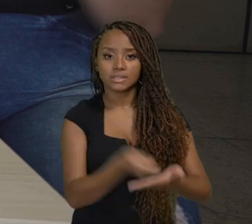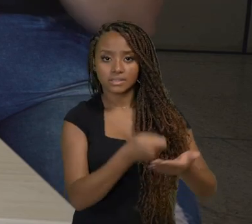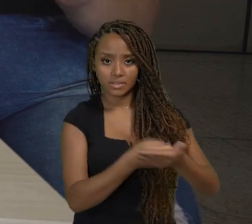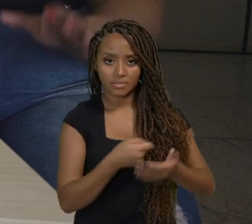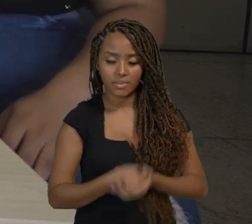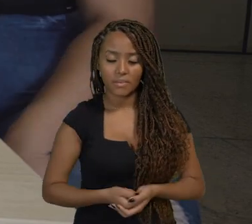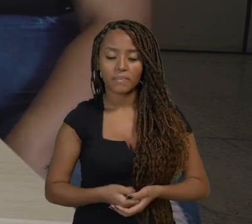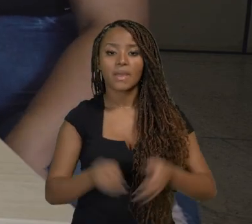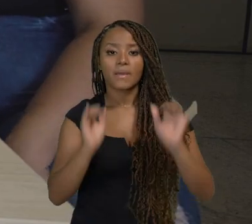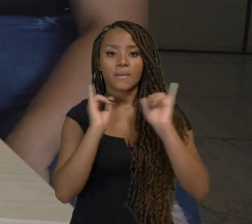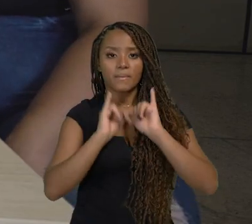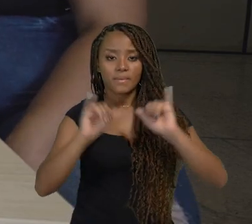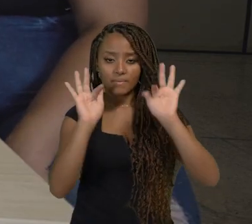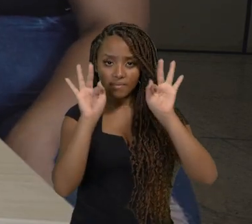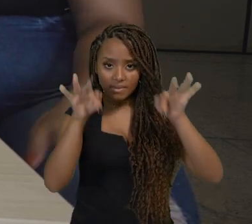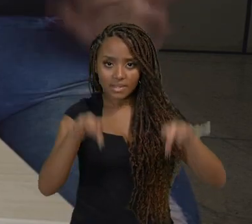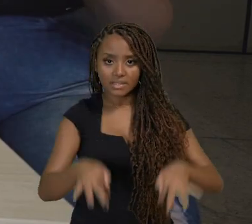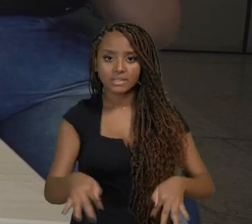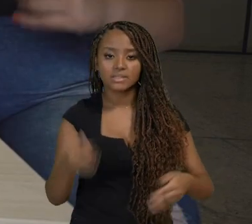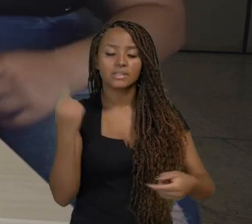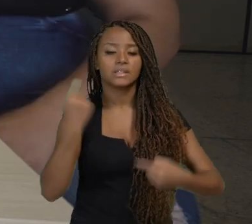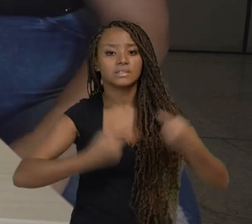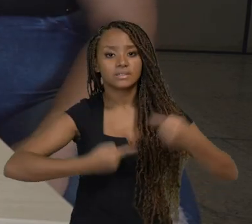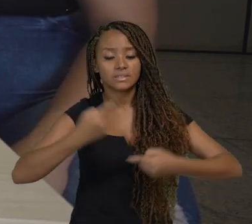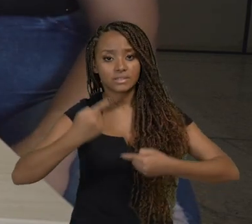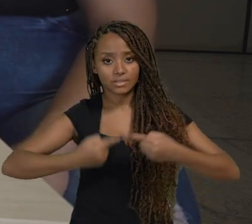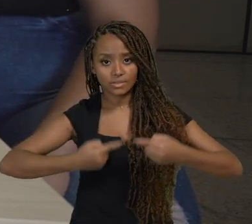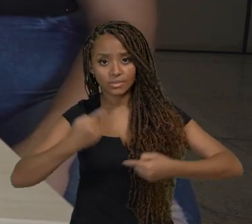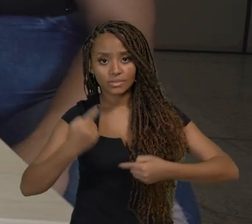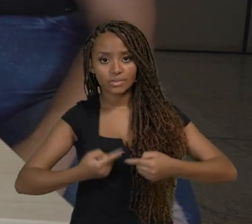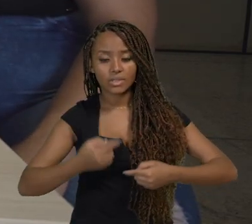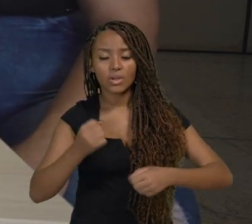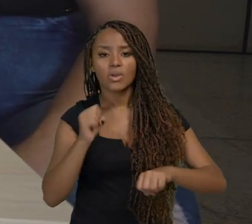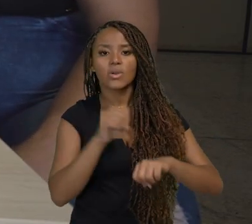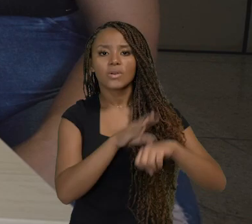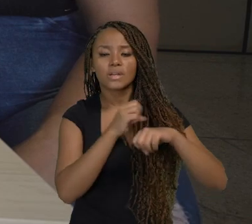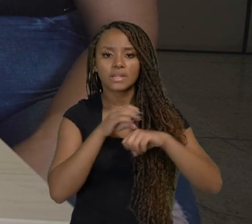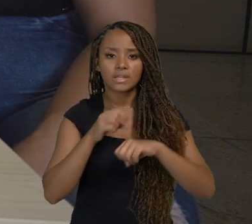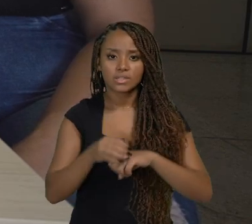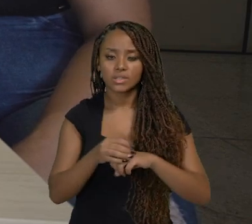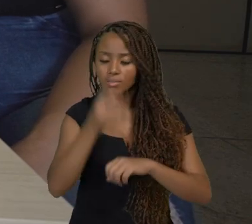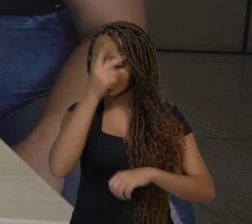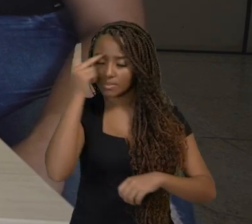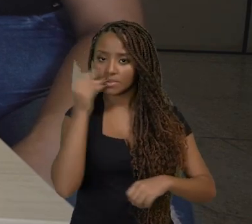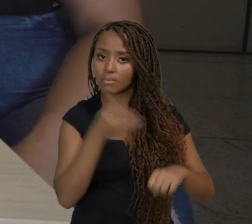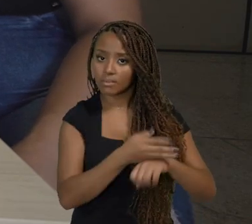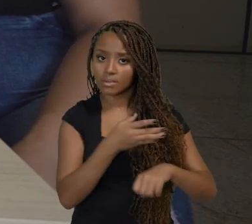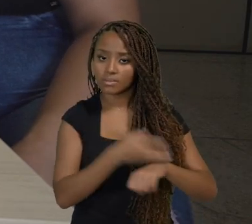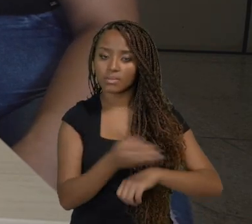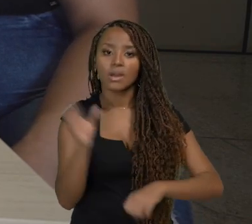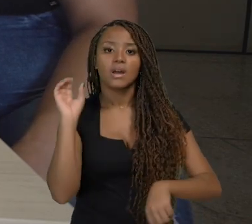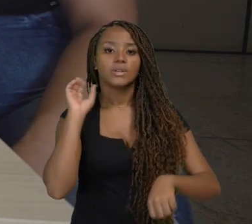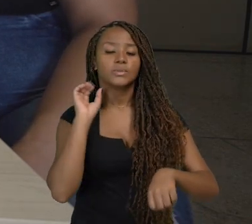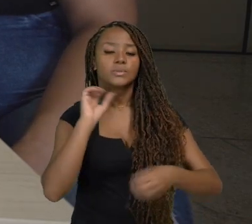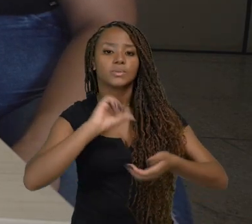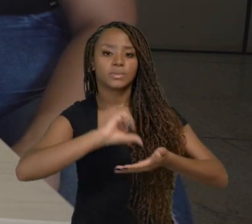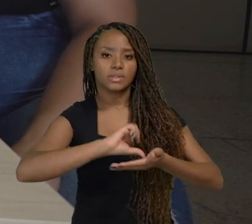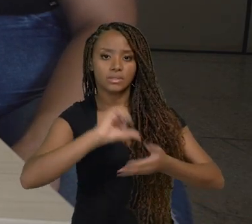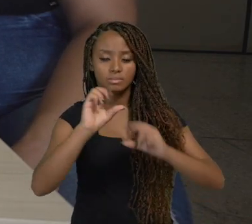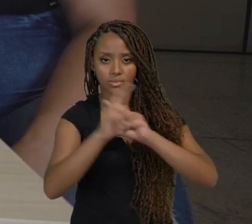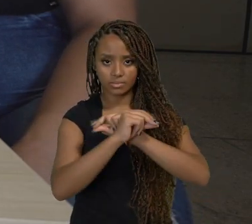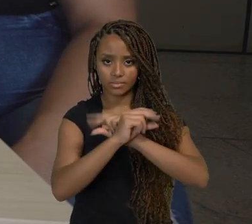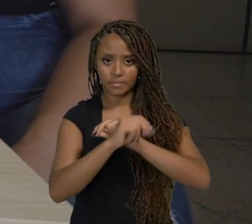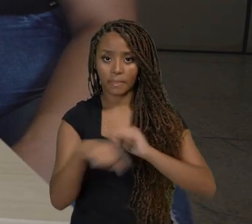então, qual que é o recado que o senhor deixa para quem quer vir aqui para o Campus Patos de Minas? Então, nós, quanto